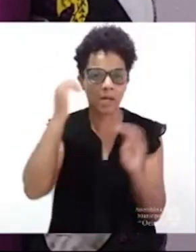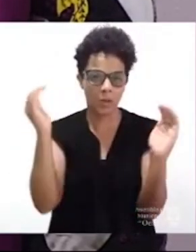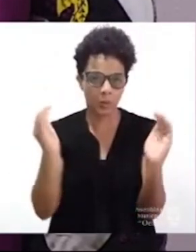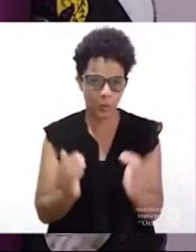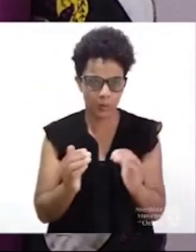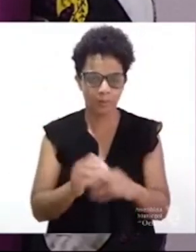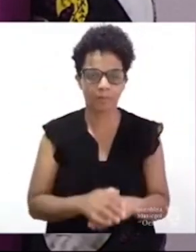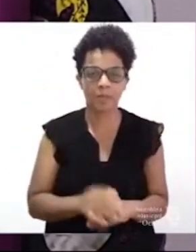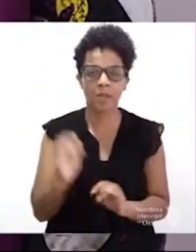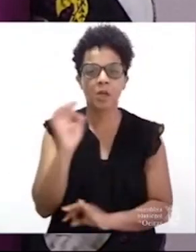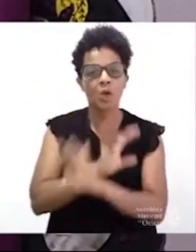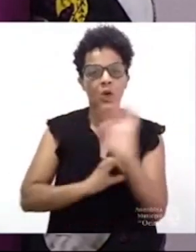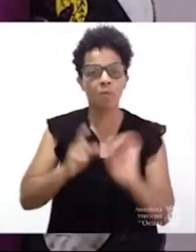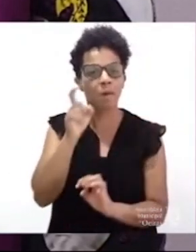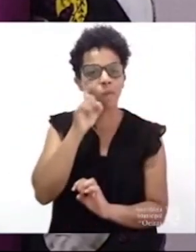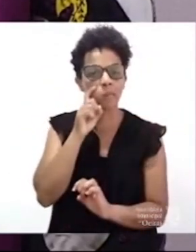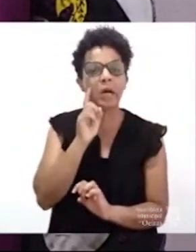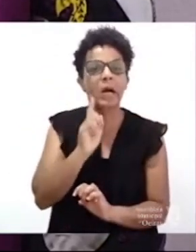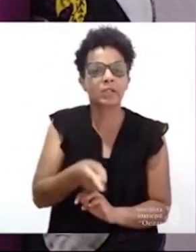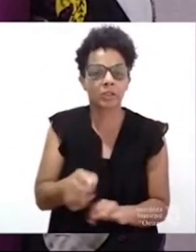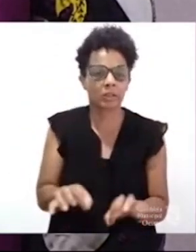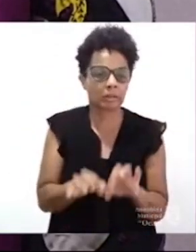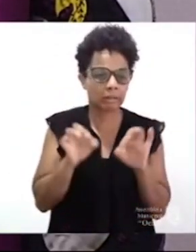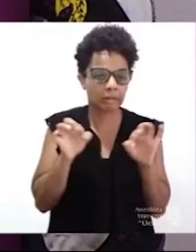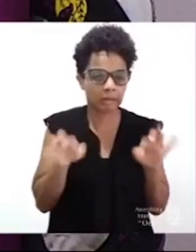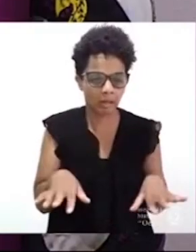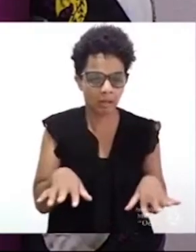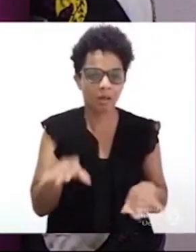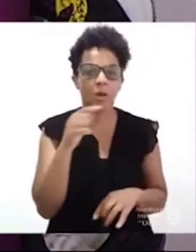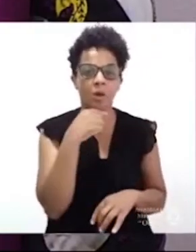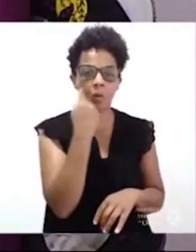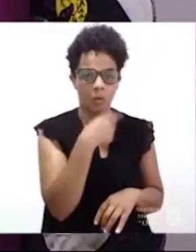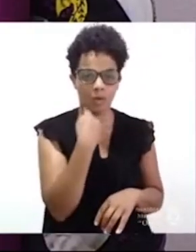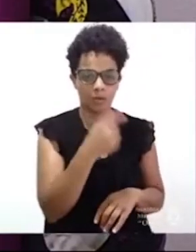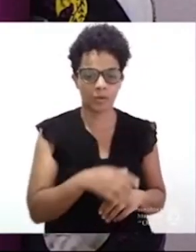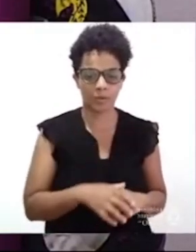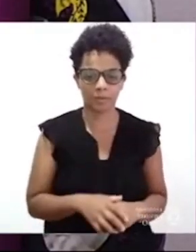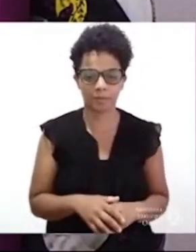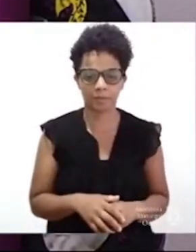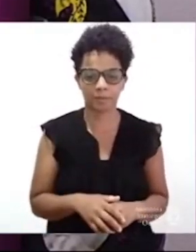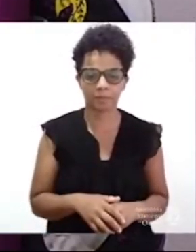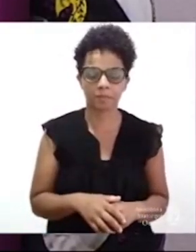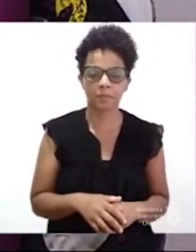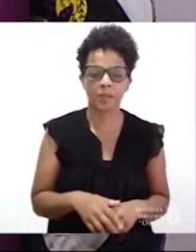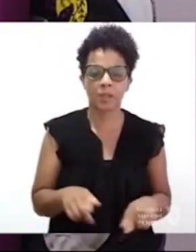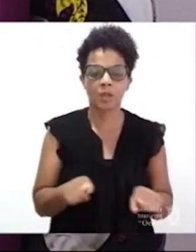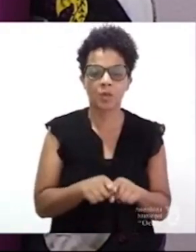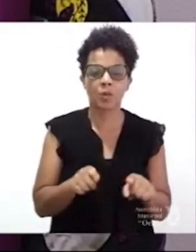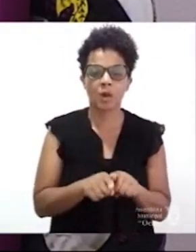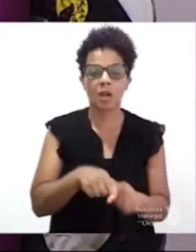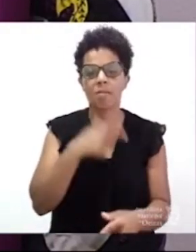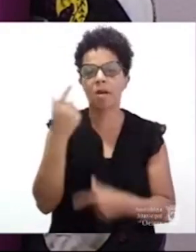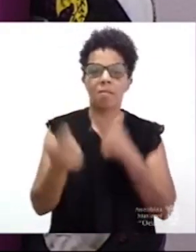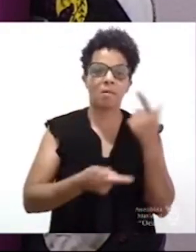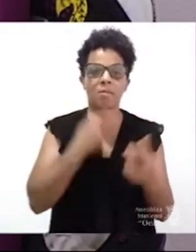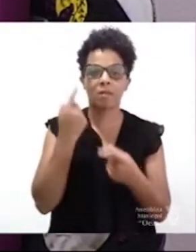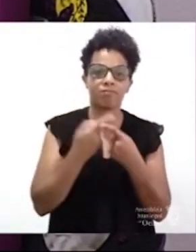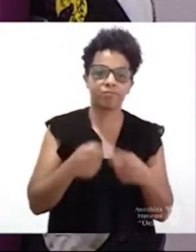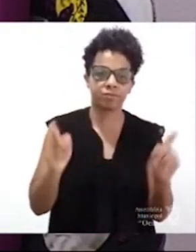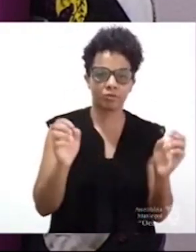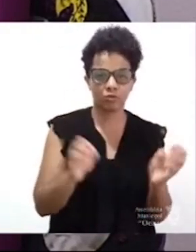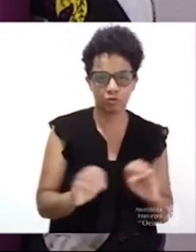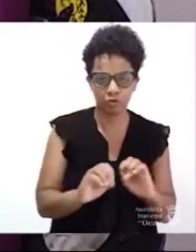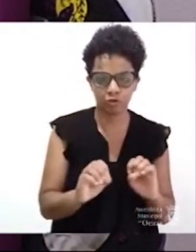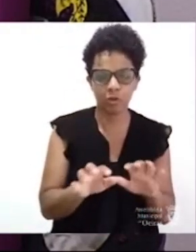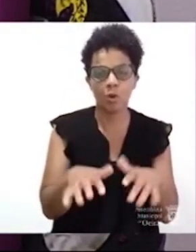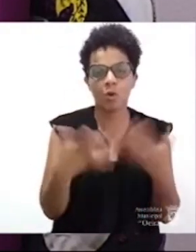Europa o mesmo que defendemos para Oeiras. Não temos discursos diferentes, nem usamos argumentações que nos